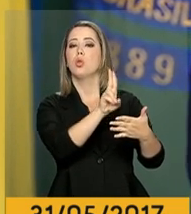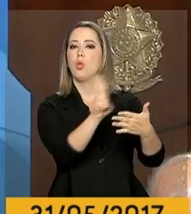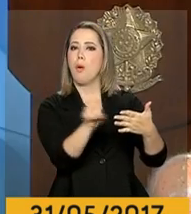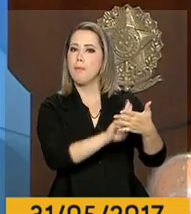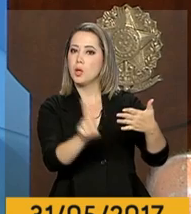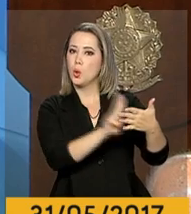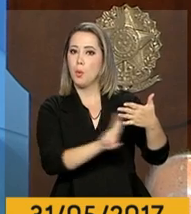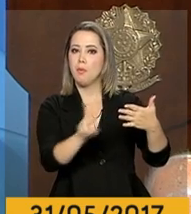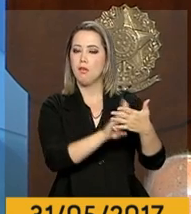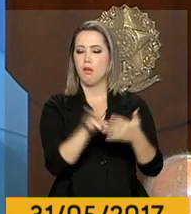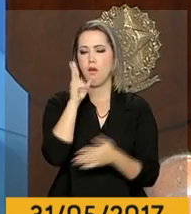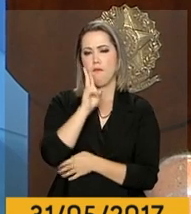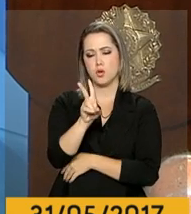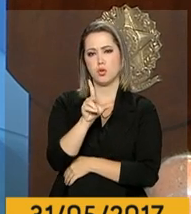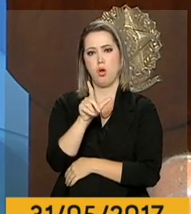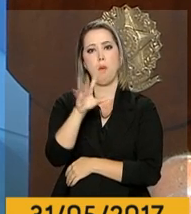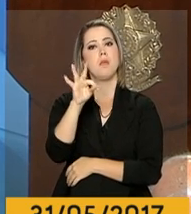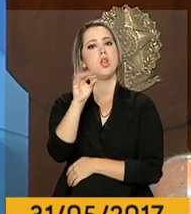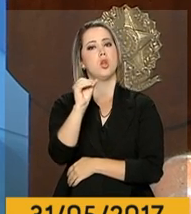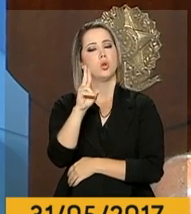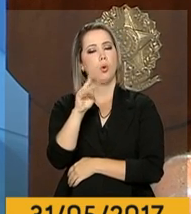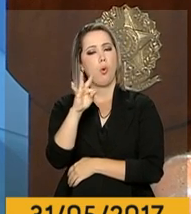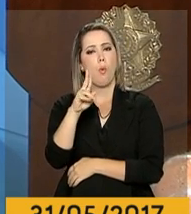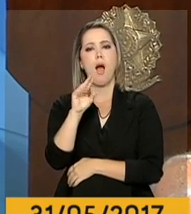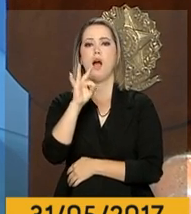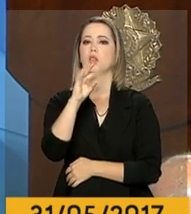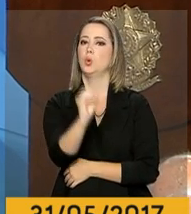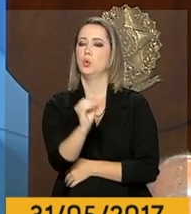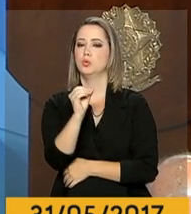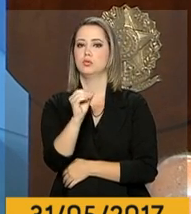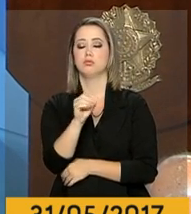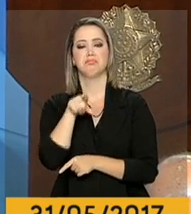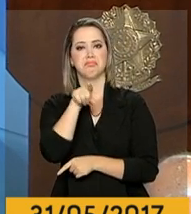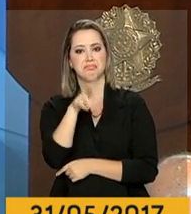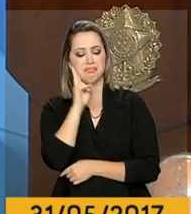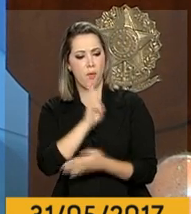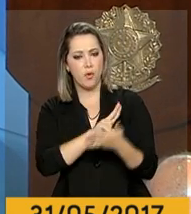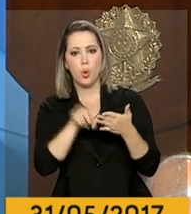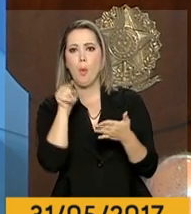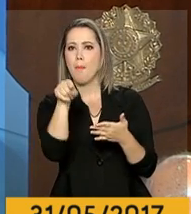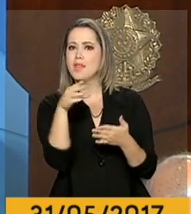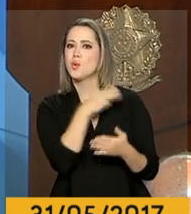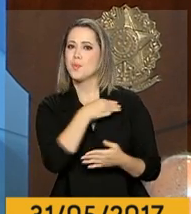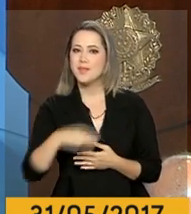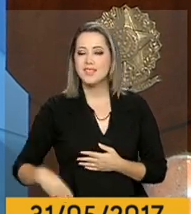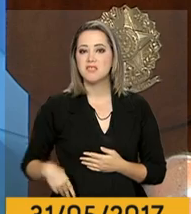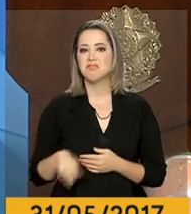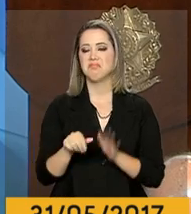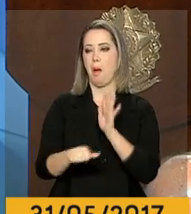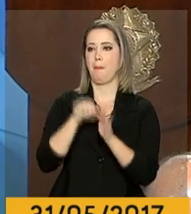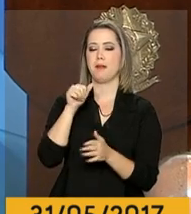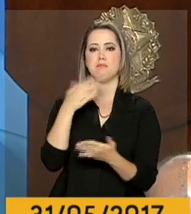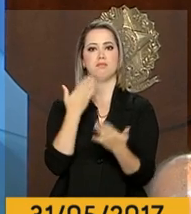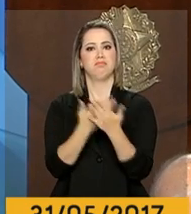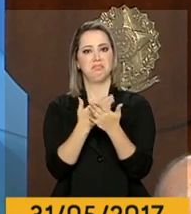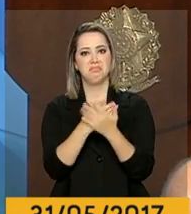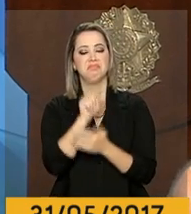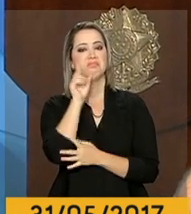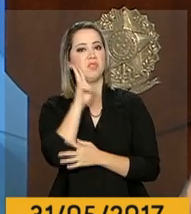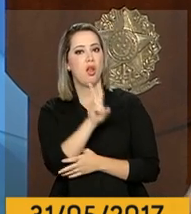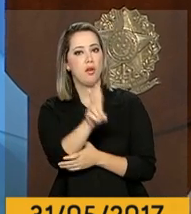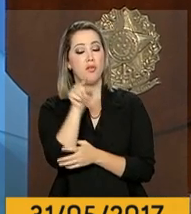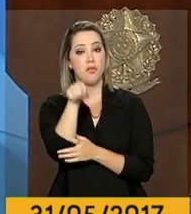Torquato Lorena Jardim. Tudo bem, conversei com cada um, mas logo na primeira aula, eu verifiquei